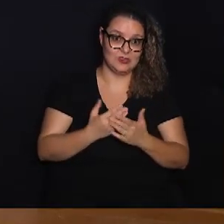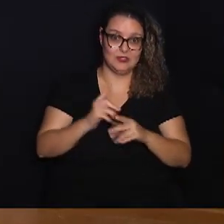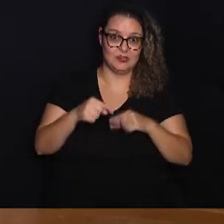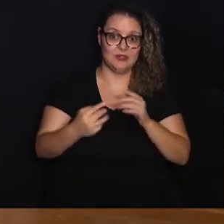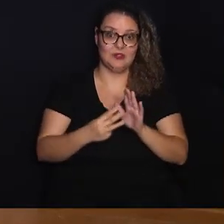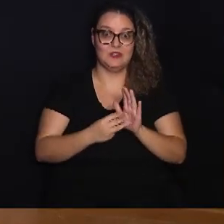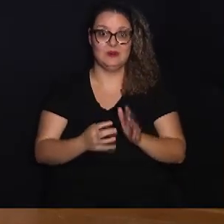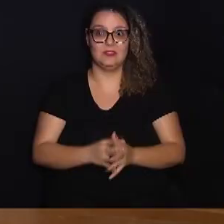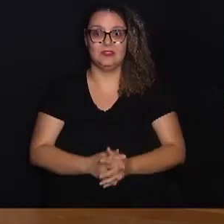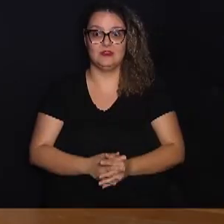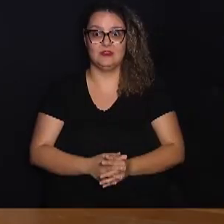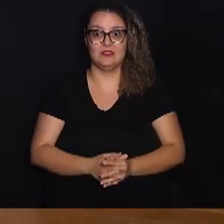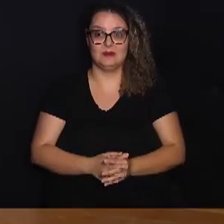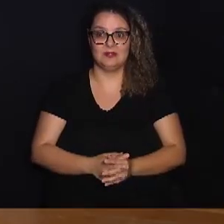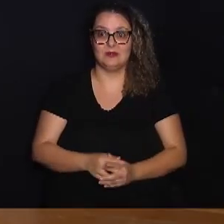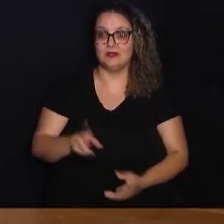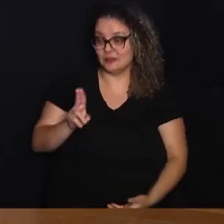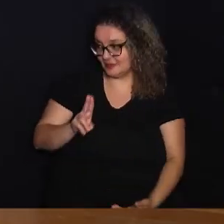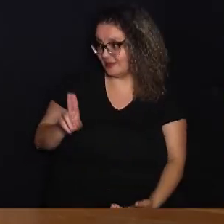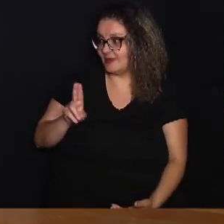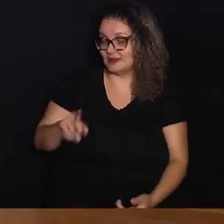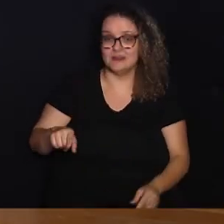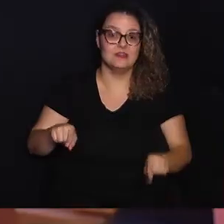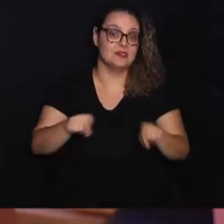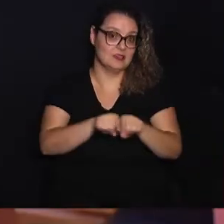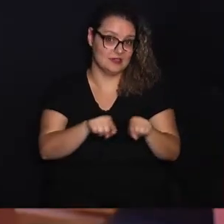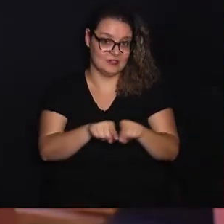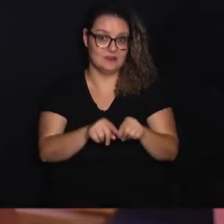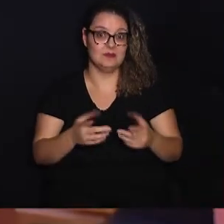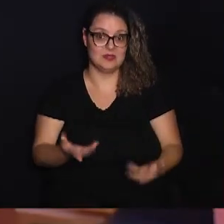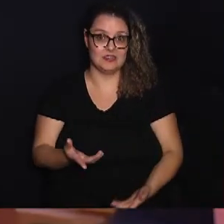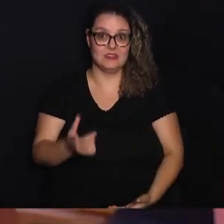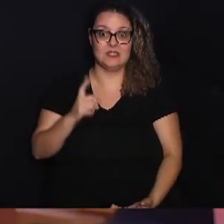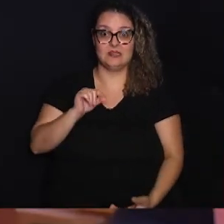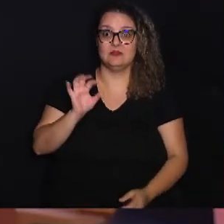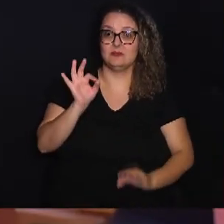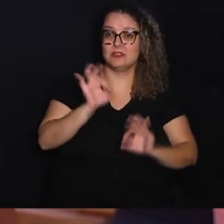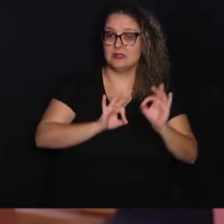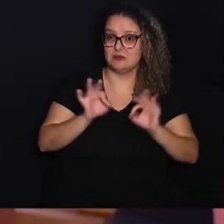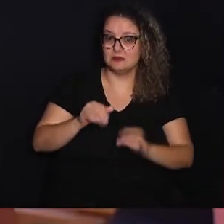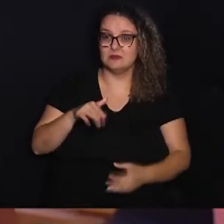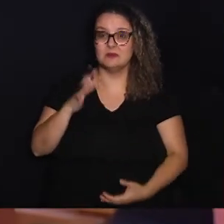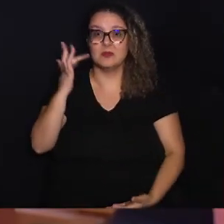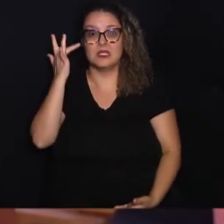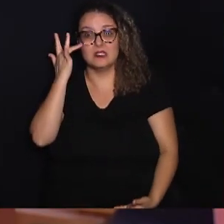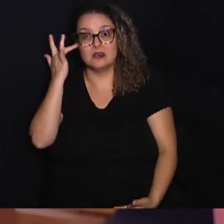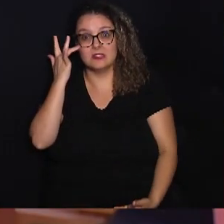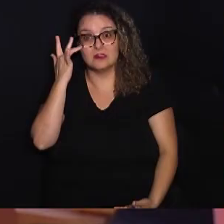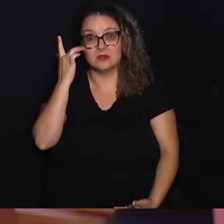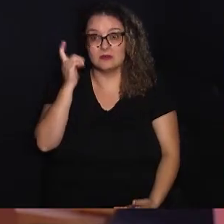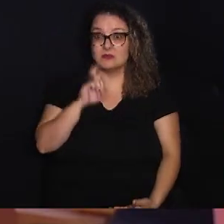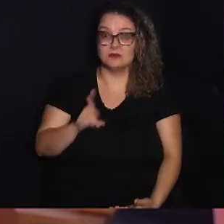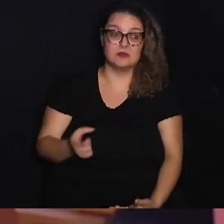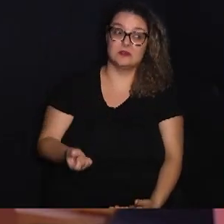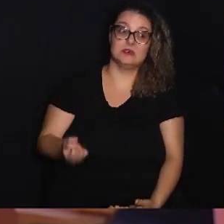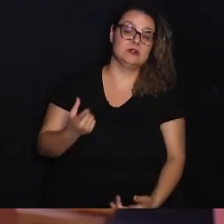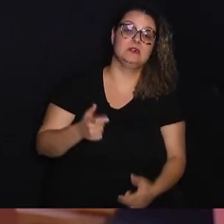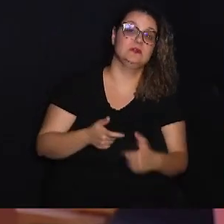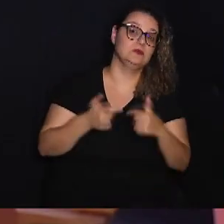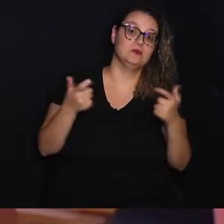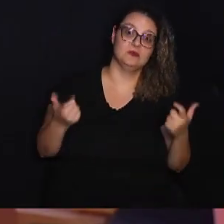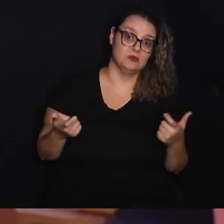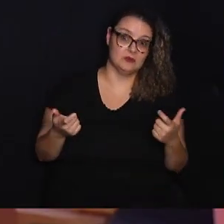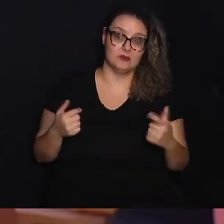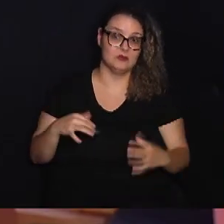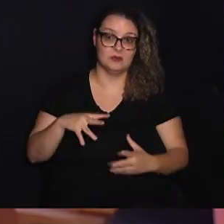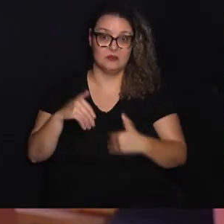metodologia. Inclusive as universidades. Inclusive as universidades. Eles saem mais preparados, eles saem mais maduros, eles não estranham tanto o mundo